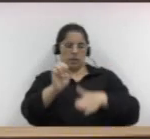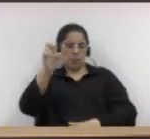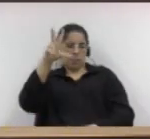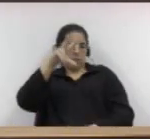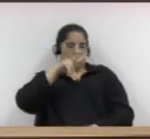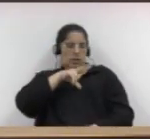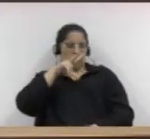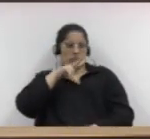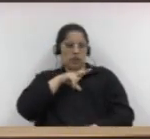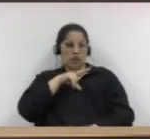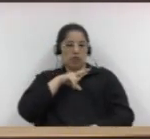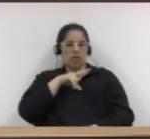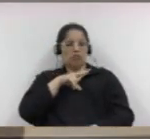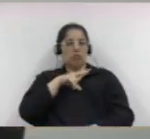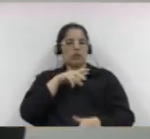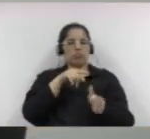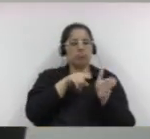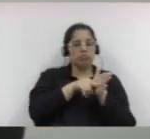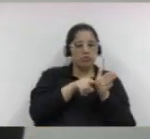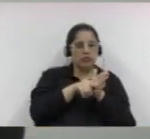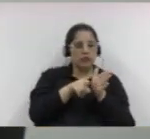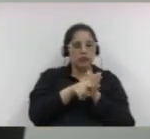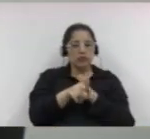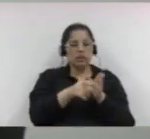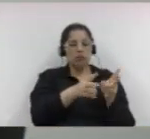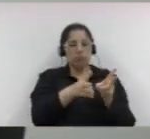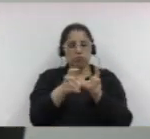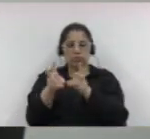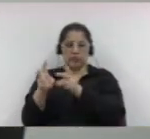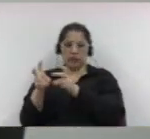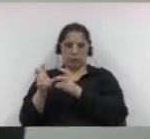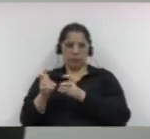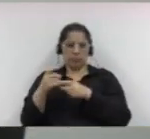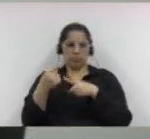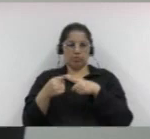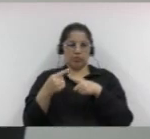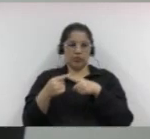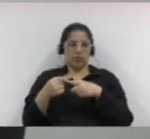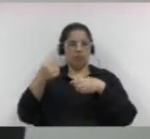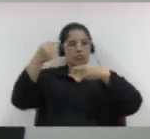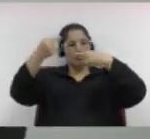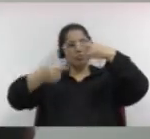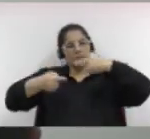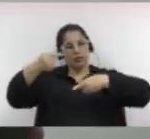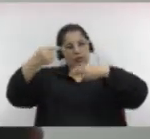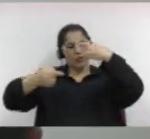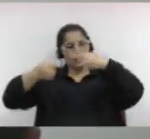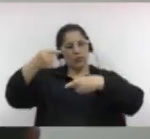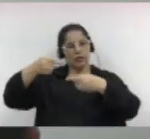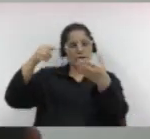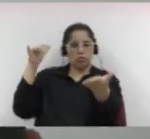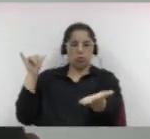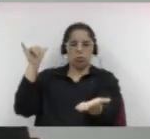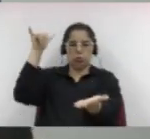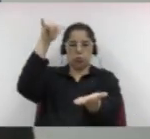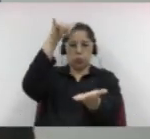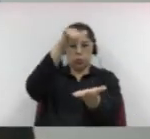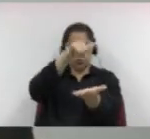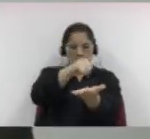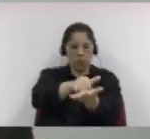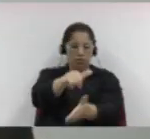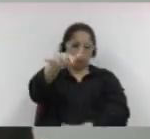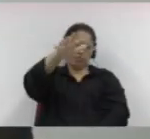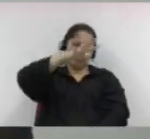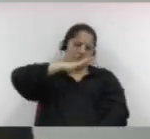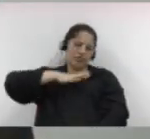poder explorar aquele espaço, porque essa discussão de aeroporto é uma discussão regional. Como nós